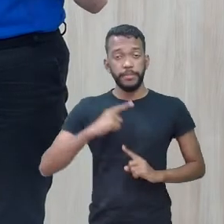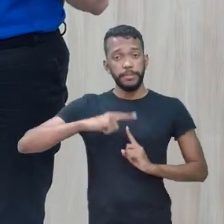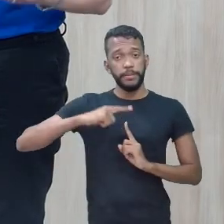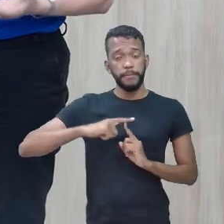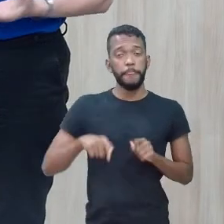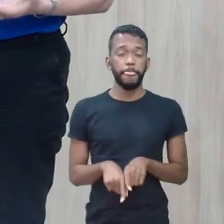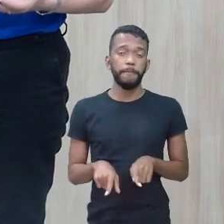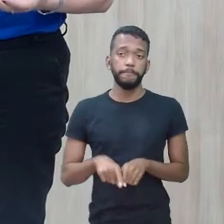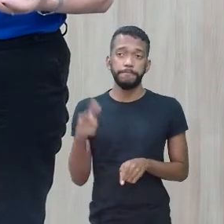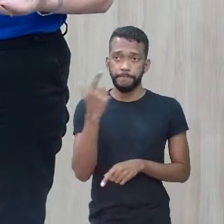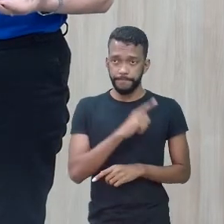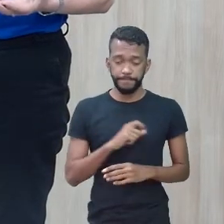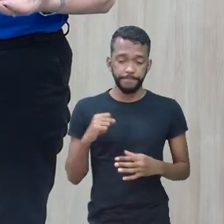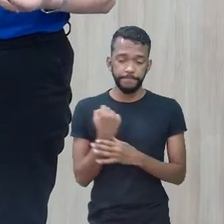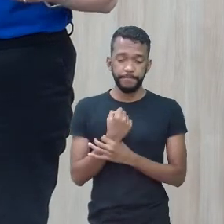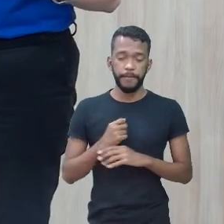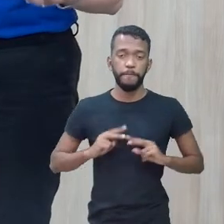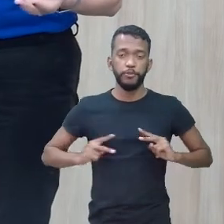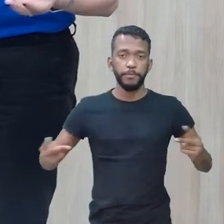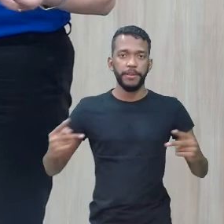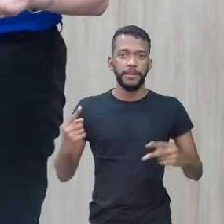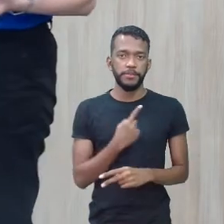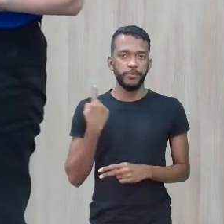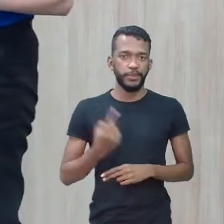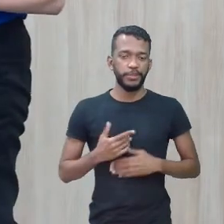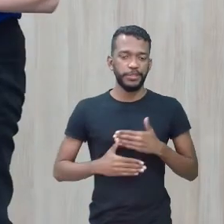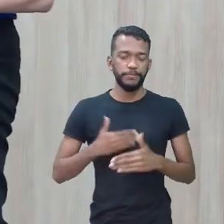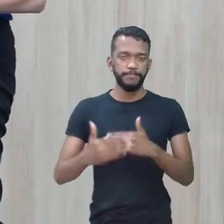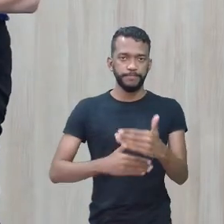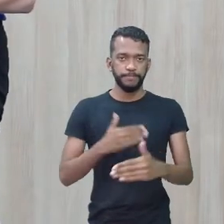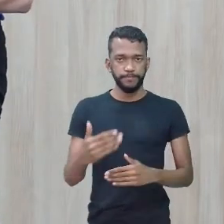garantir a multiplicação da nossa espécie.